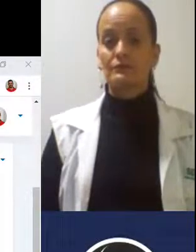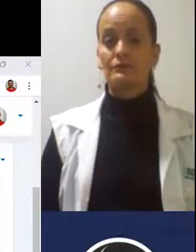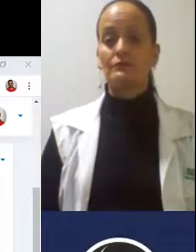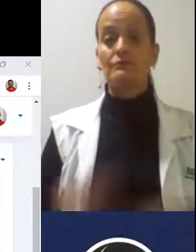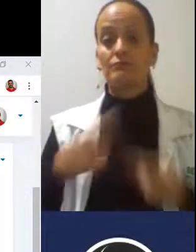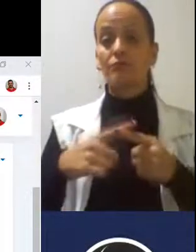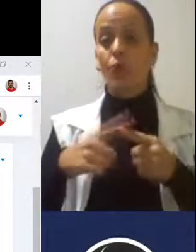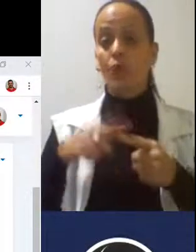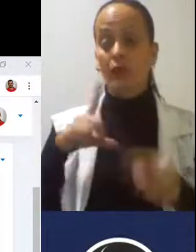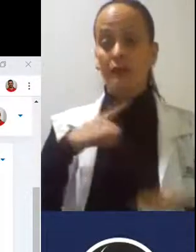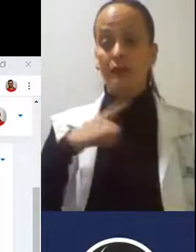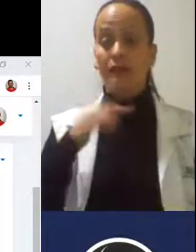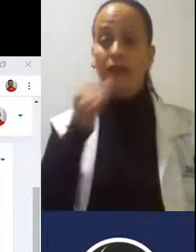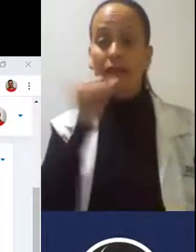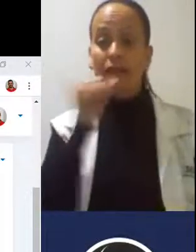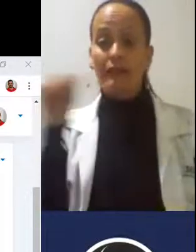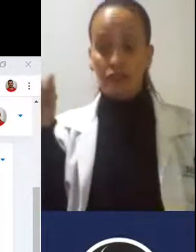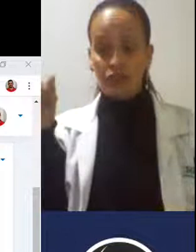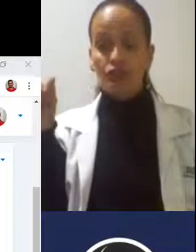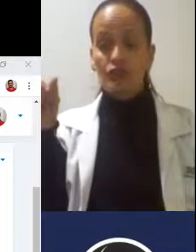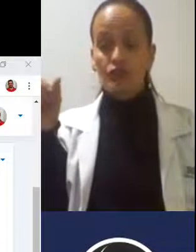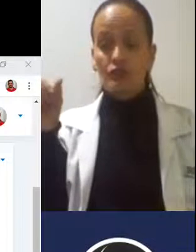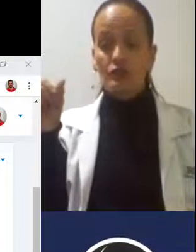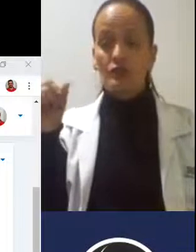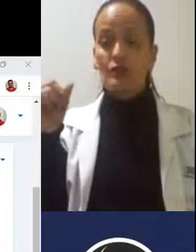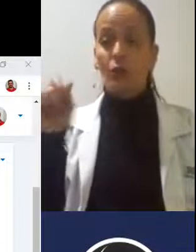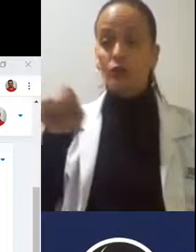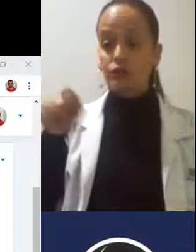consumidor, beleza? Então, é o que vai consumir.